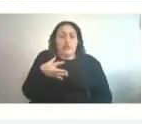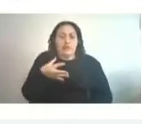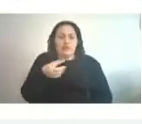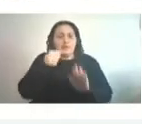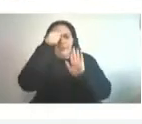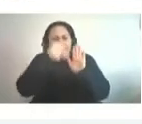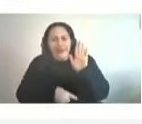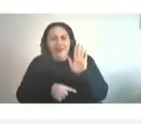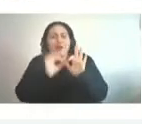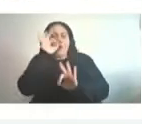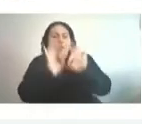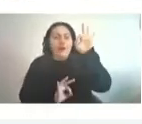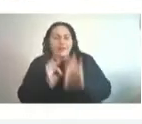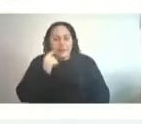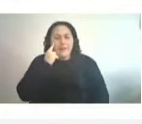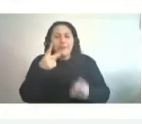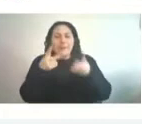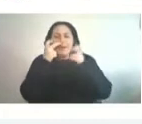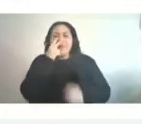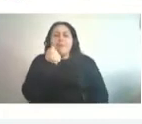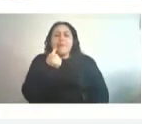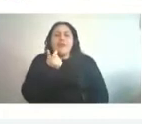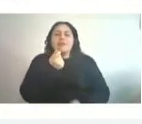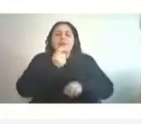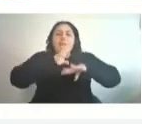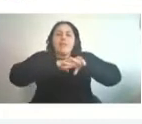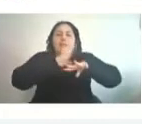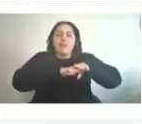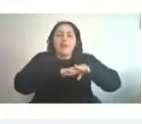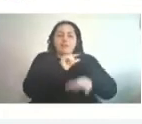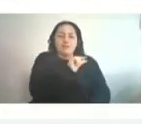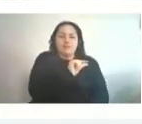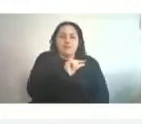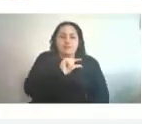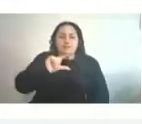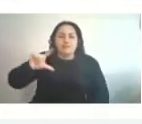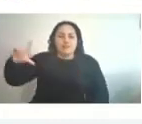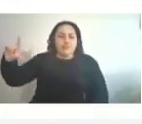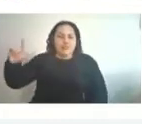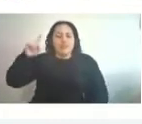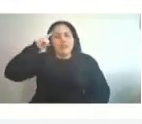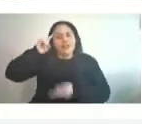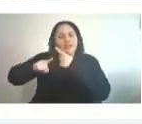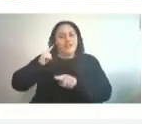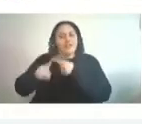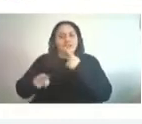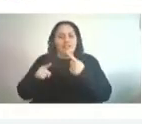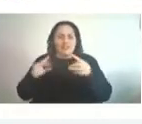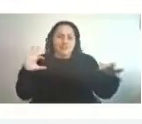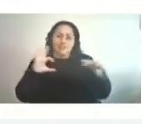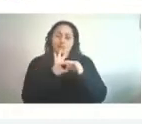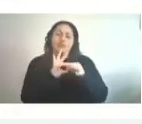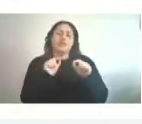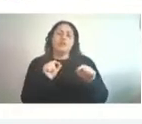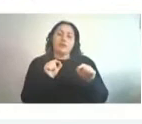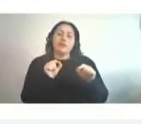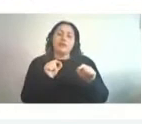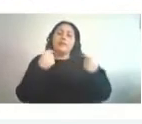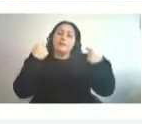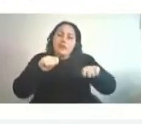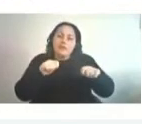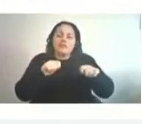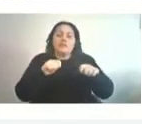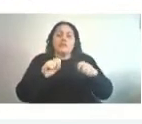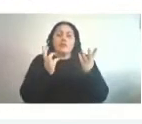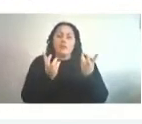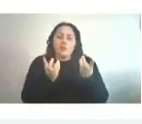do conhecimento, né? Então, sempre é uma lógica nesse processo, né, que vem de uma necessidade de matematização do